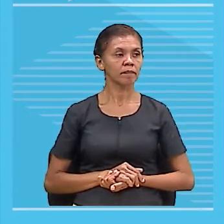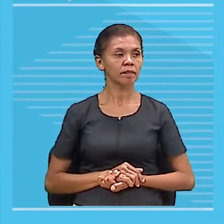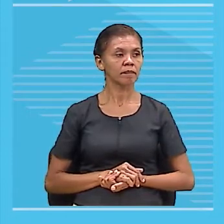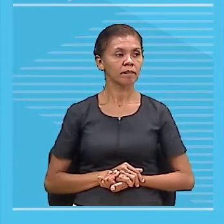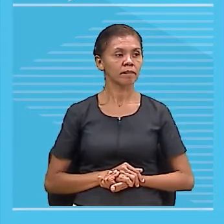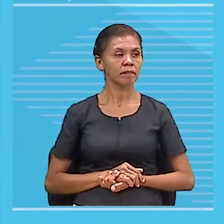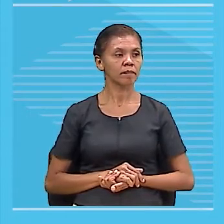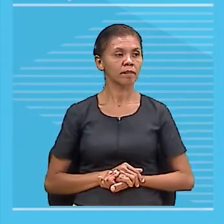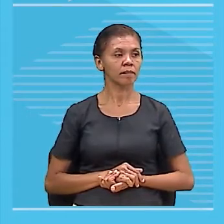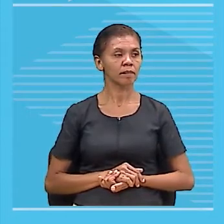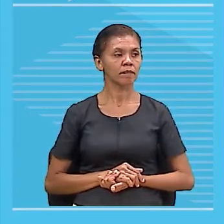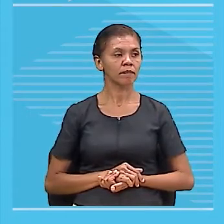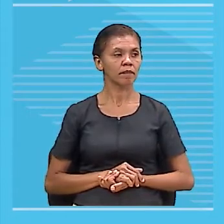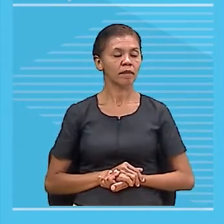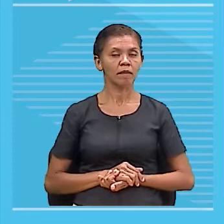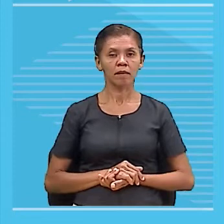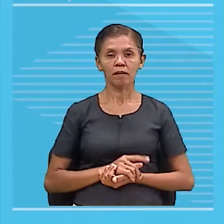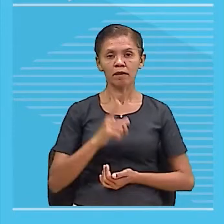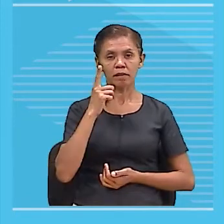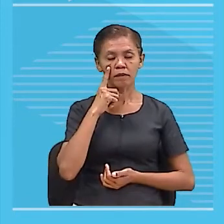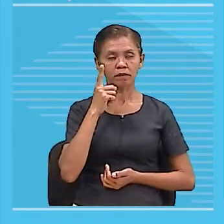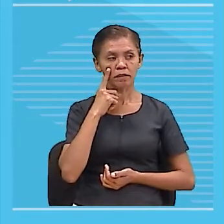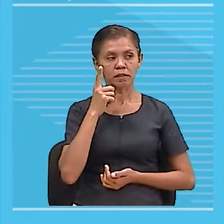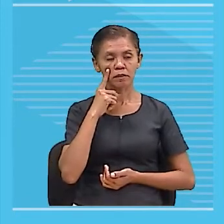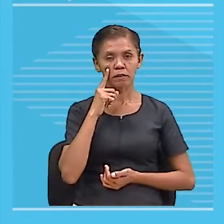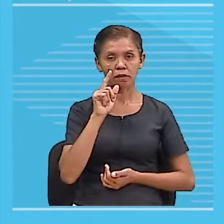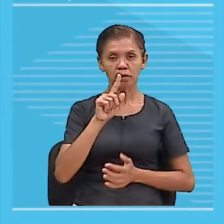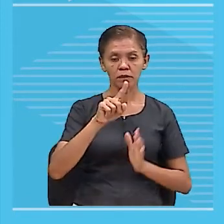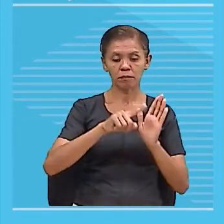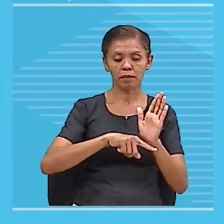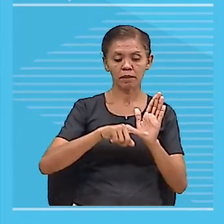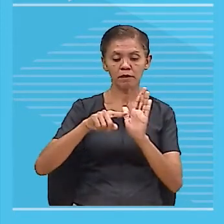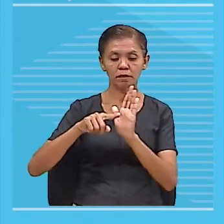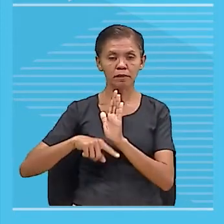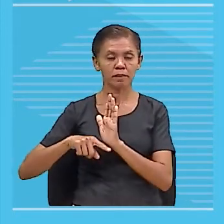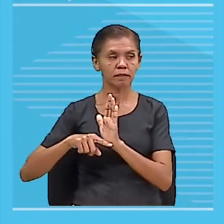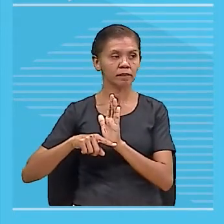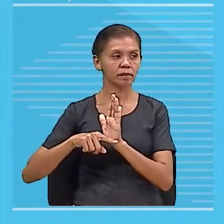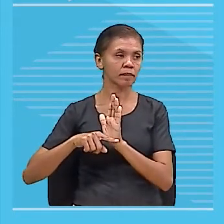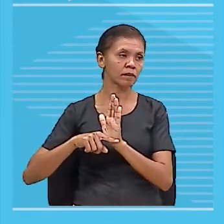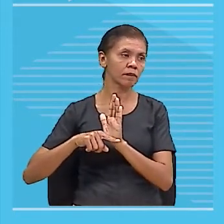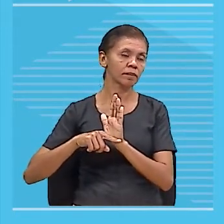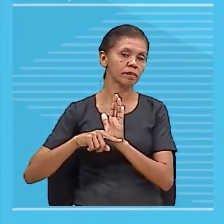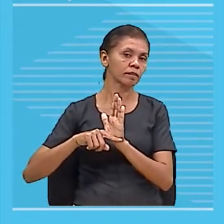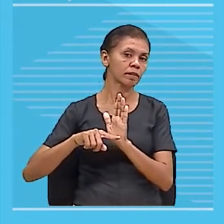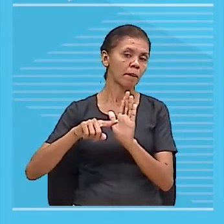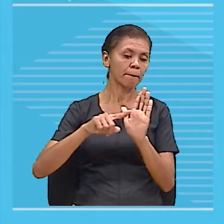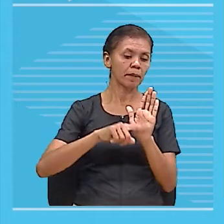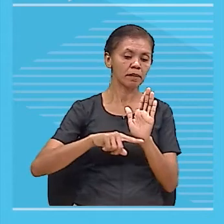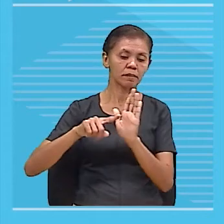Professor, menos com menos, né? Tem um jogozinho de sinal aqui? Tem. Menos com menos dá